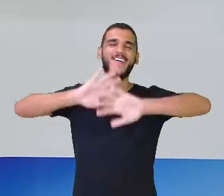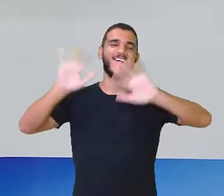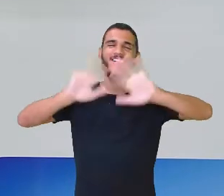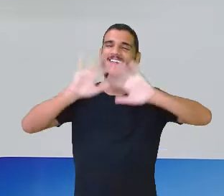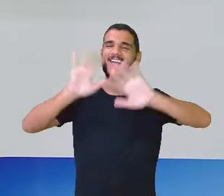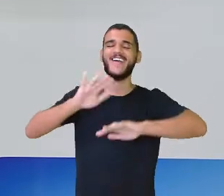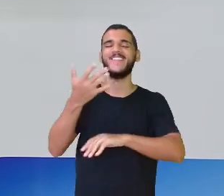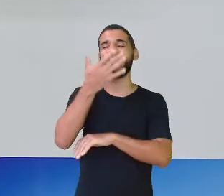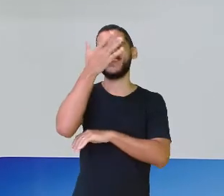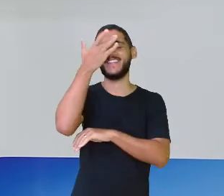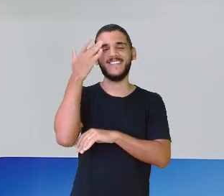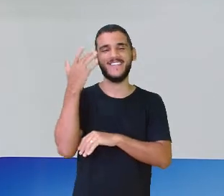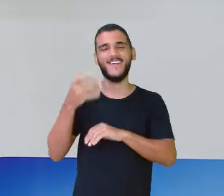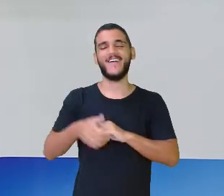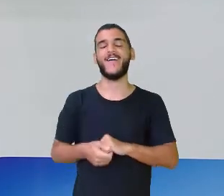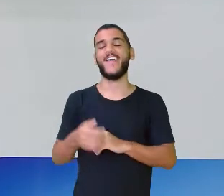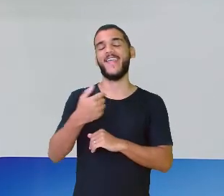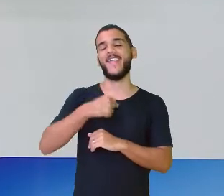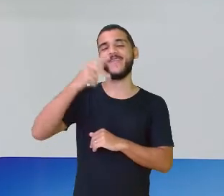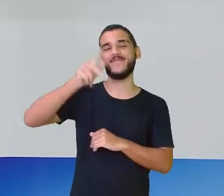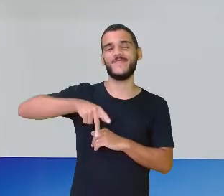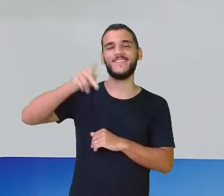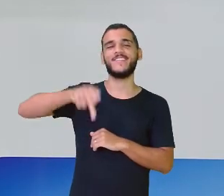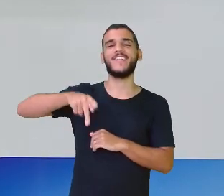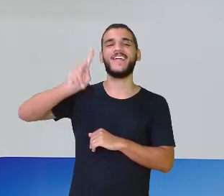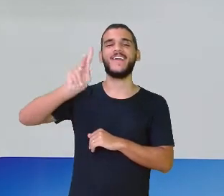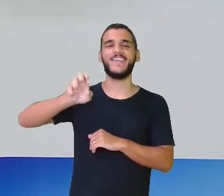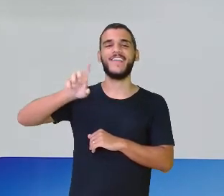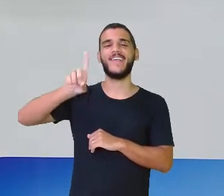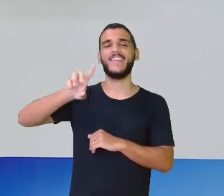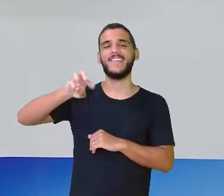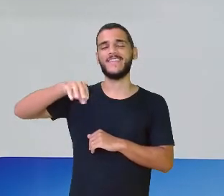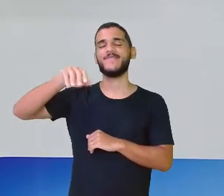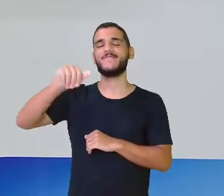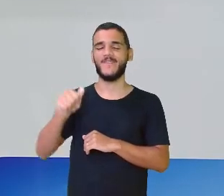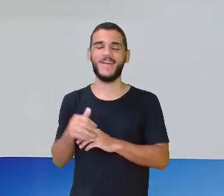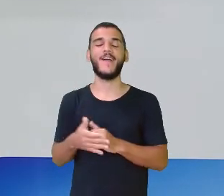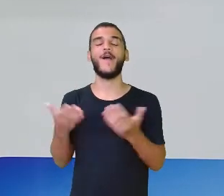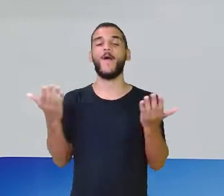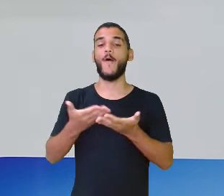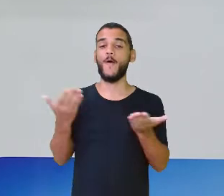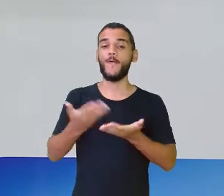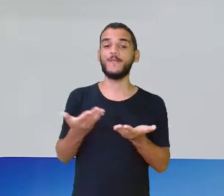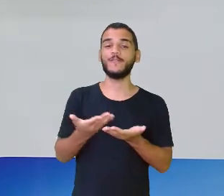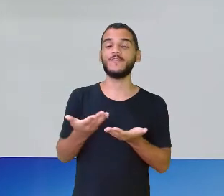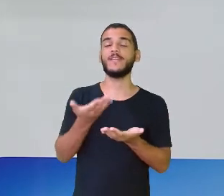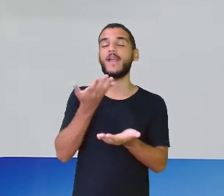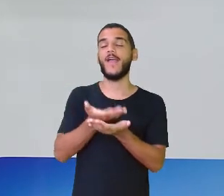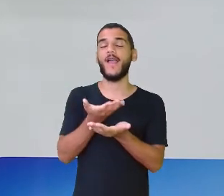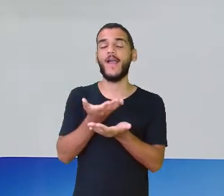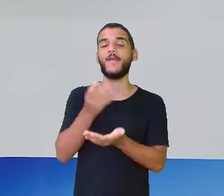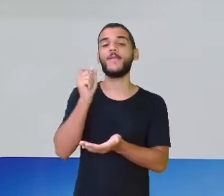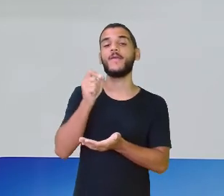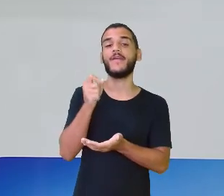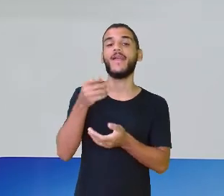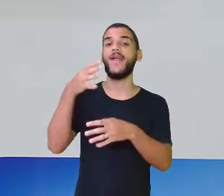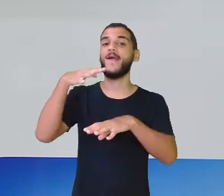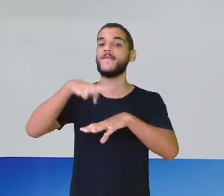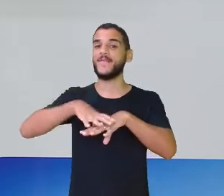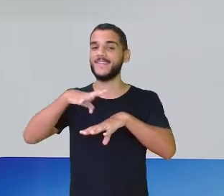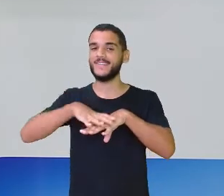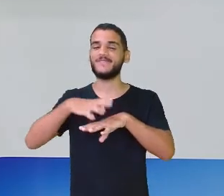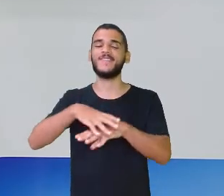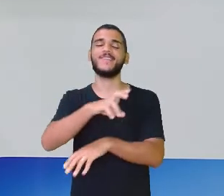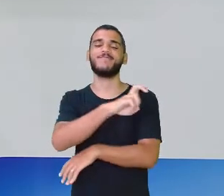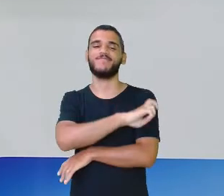Olá, pessoal! Eu sou a professora Kedma Santos e estou aqui para mais uma aula de matemática para os